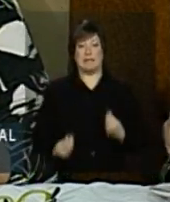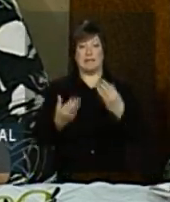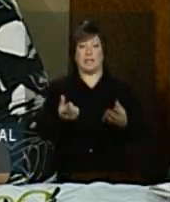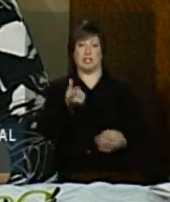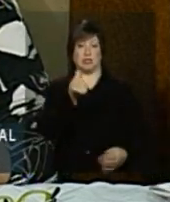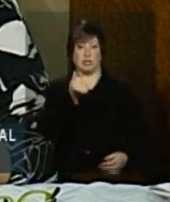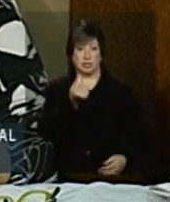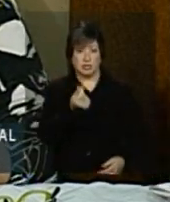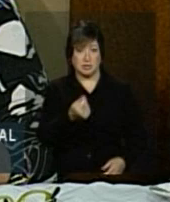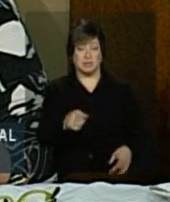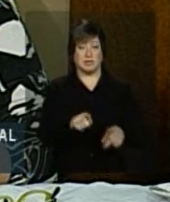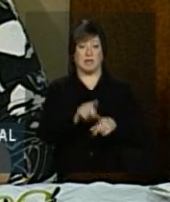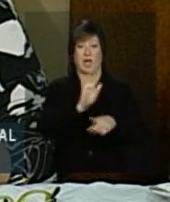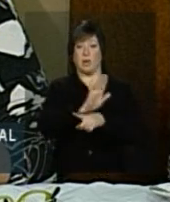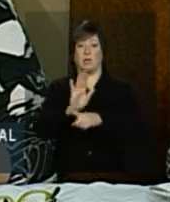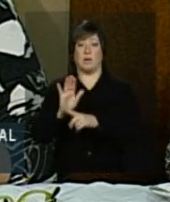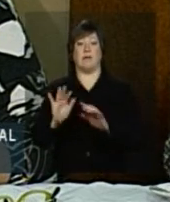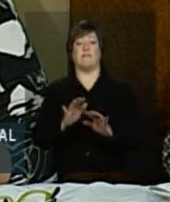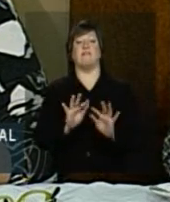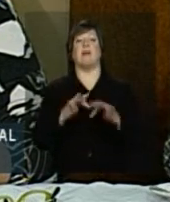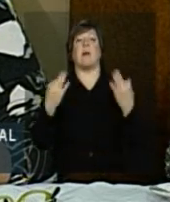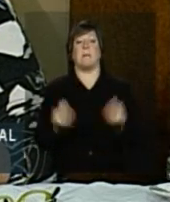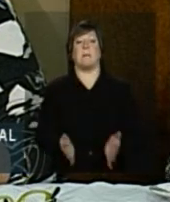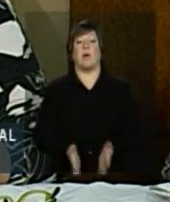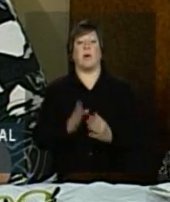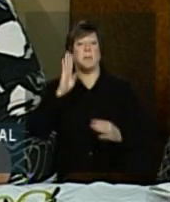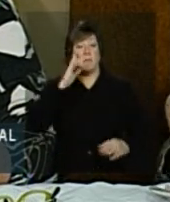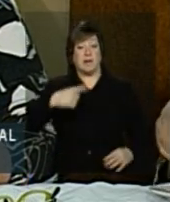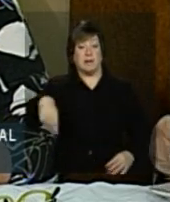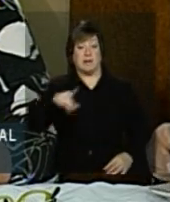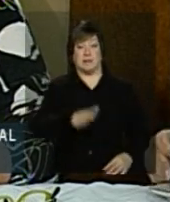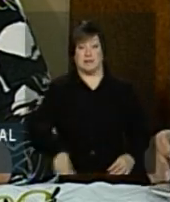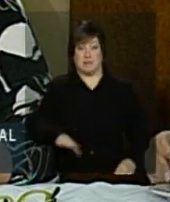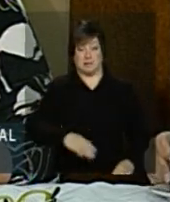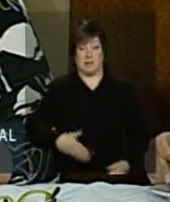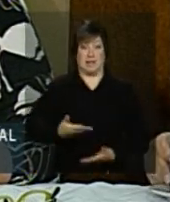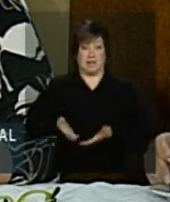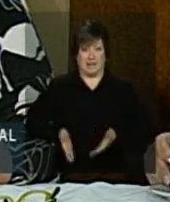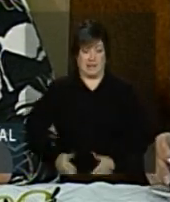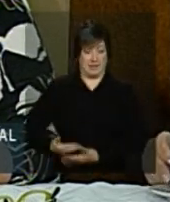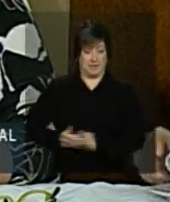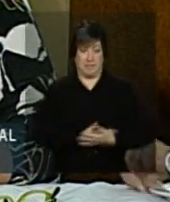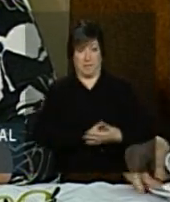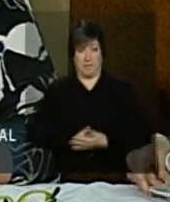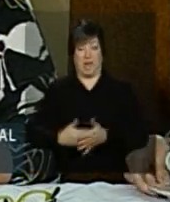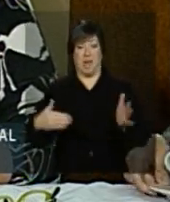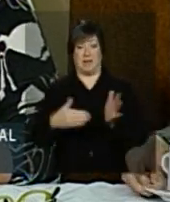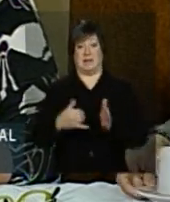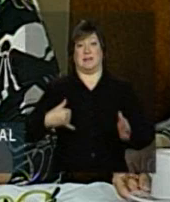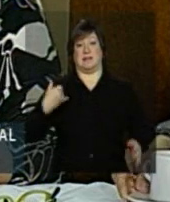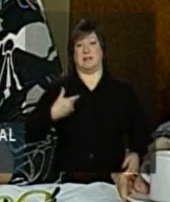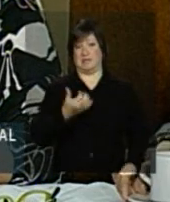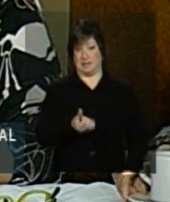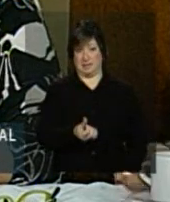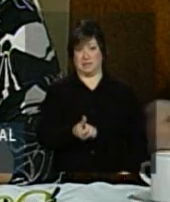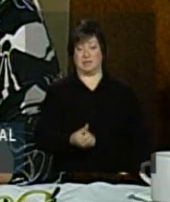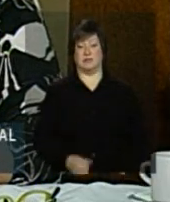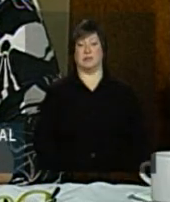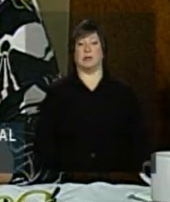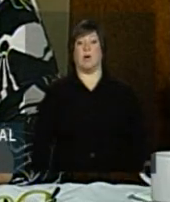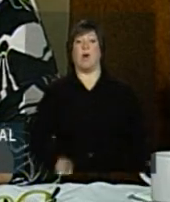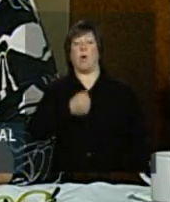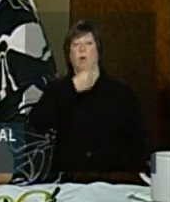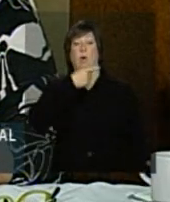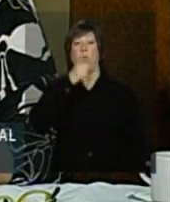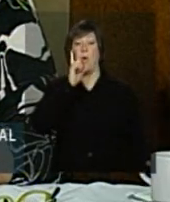famílias pobres em especial aquelas que têm crianças com de 0 a 6 anos eh ontem o